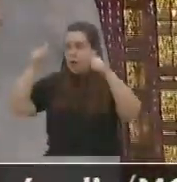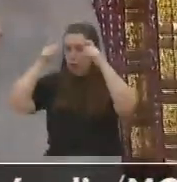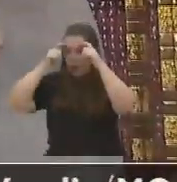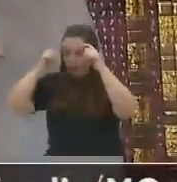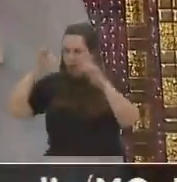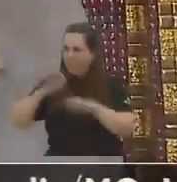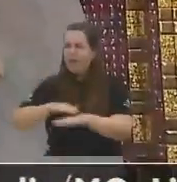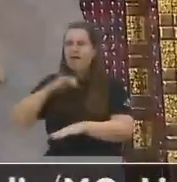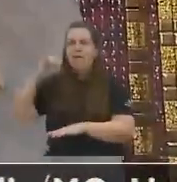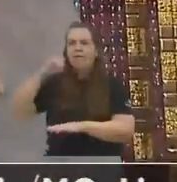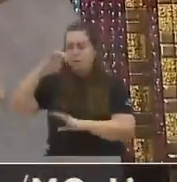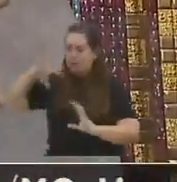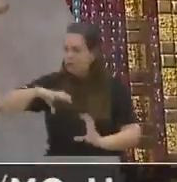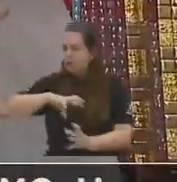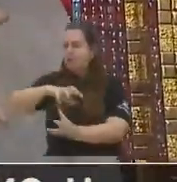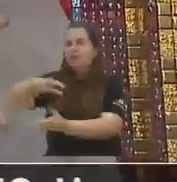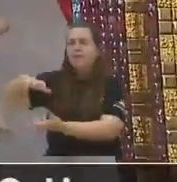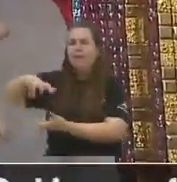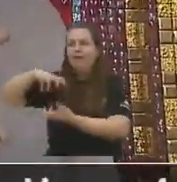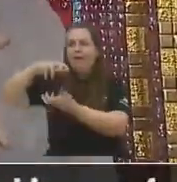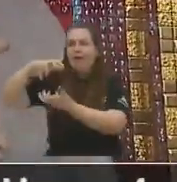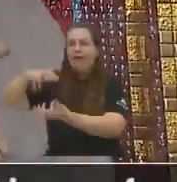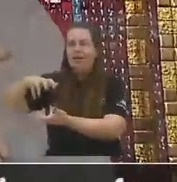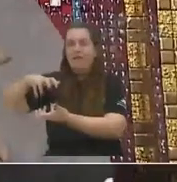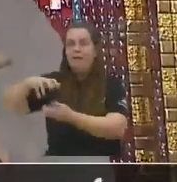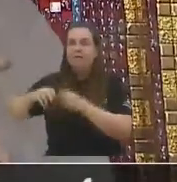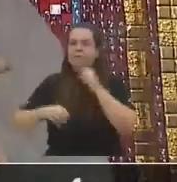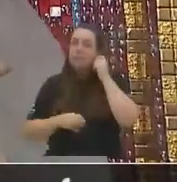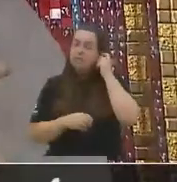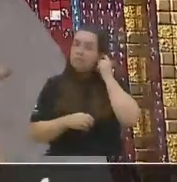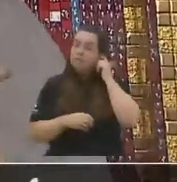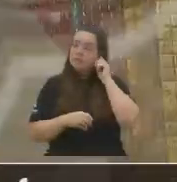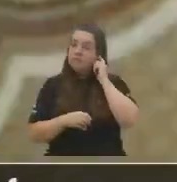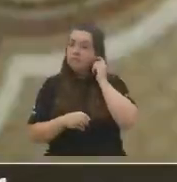Rei de toda a terra.